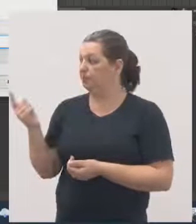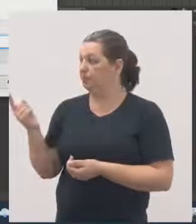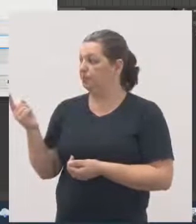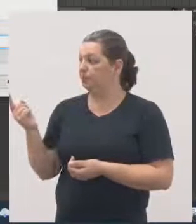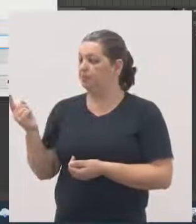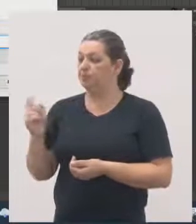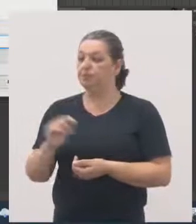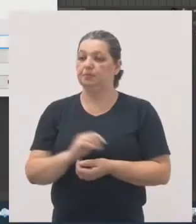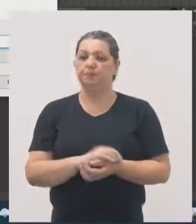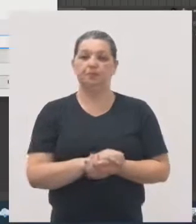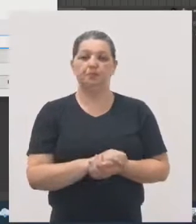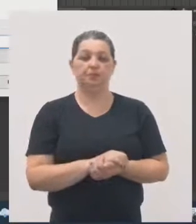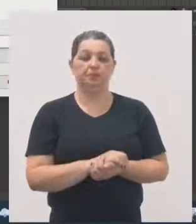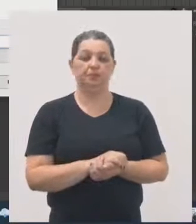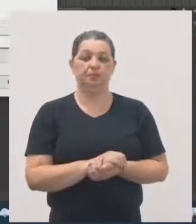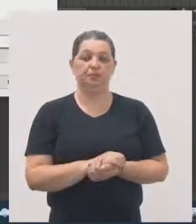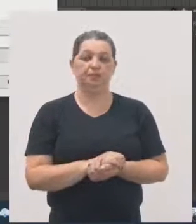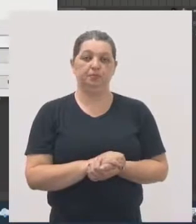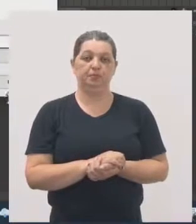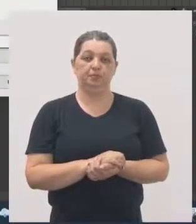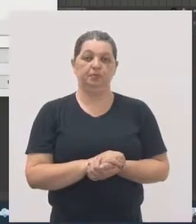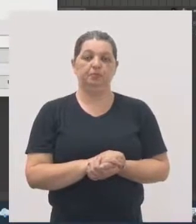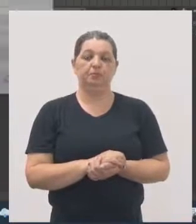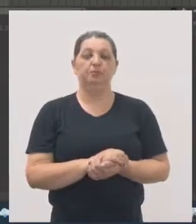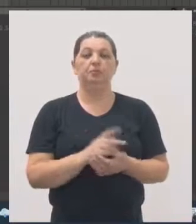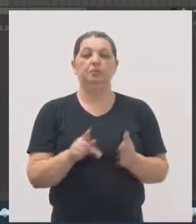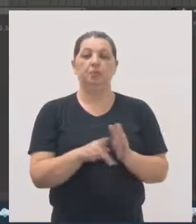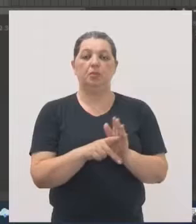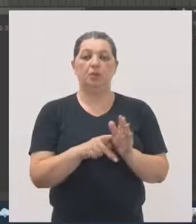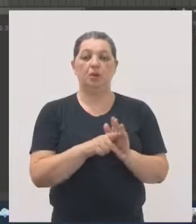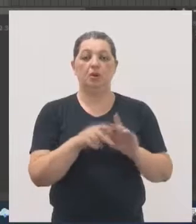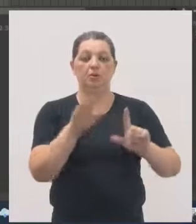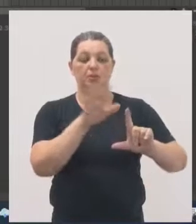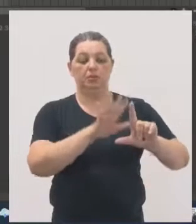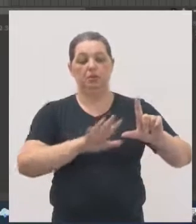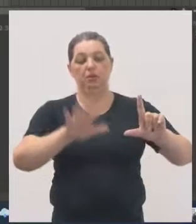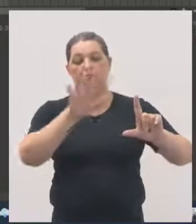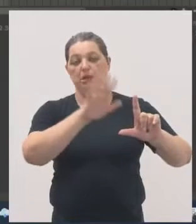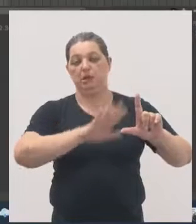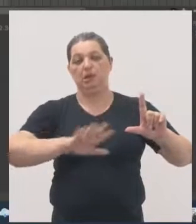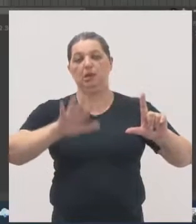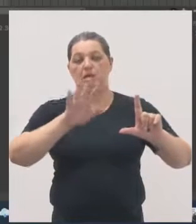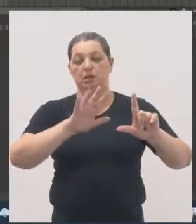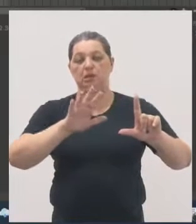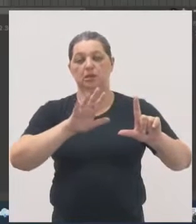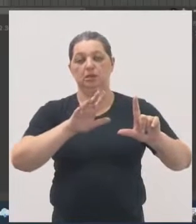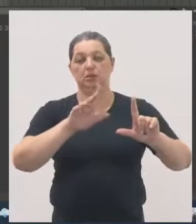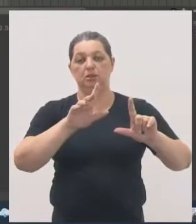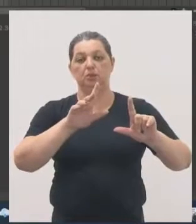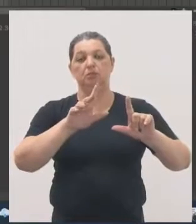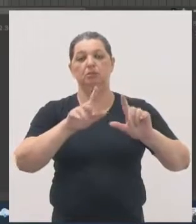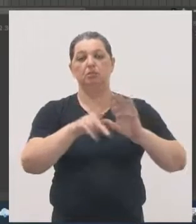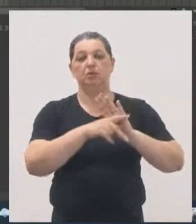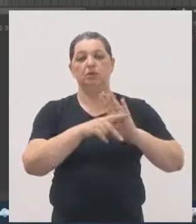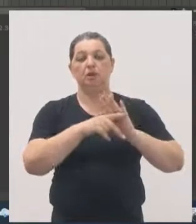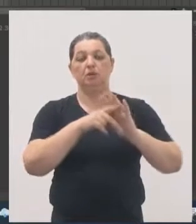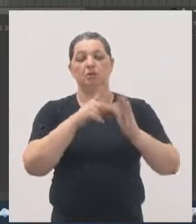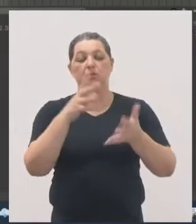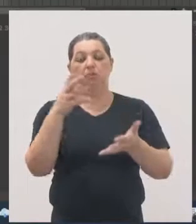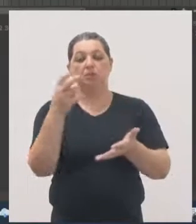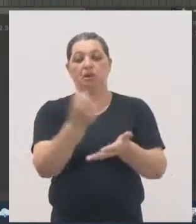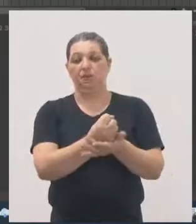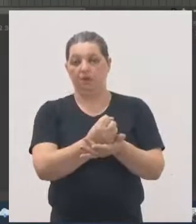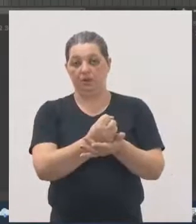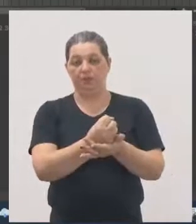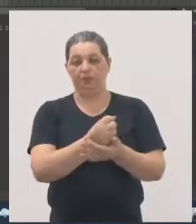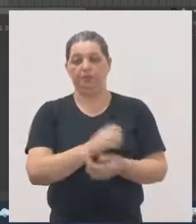vem aqui, área de trabalho, salvar. Você vai mudar